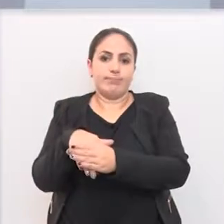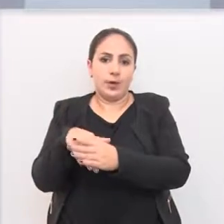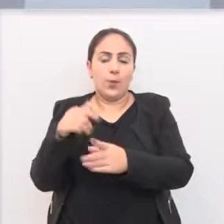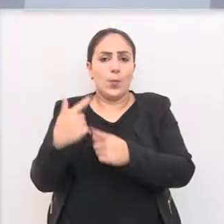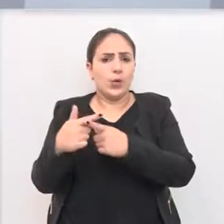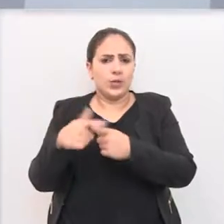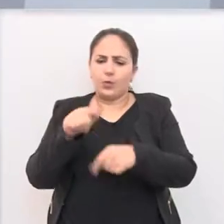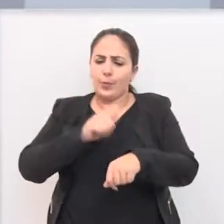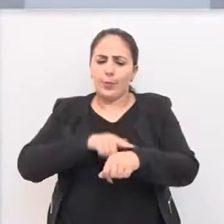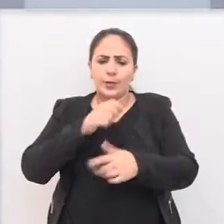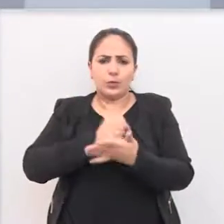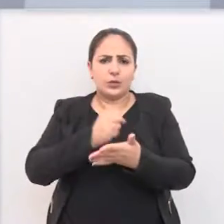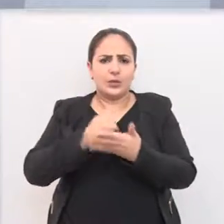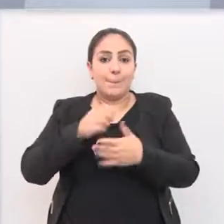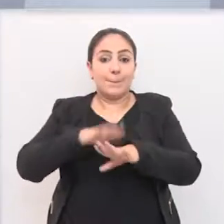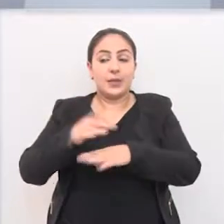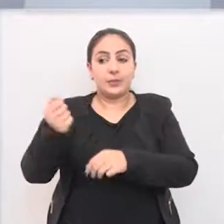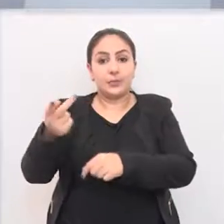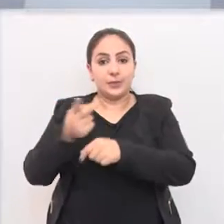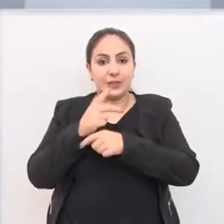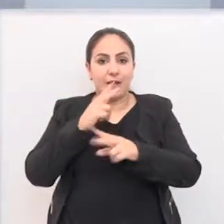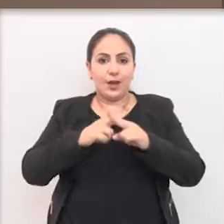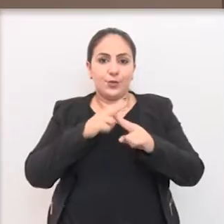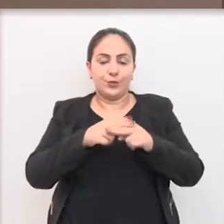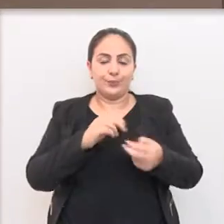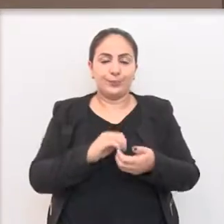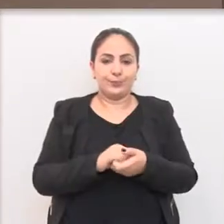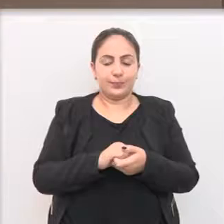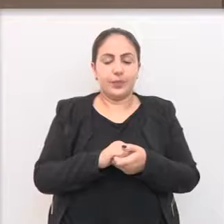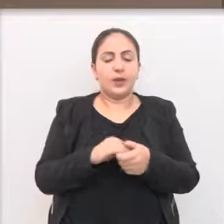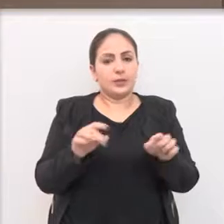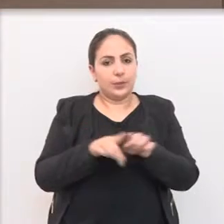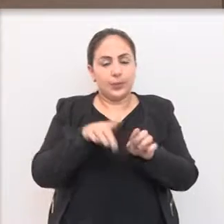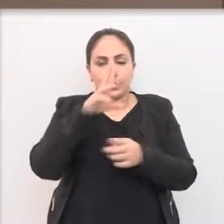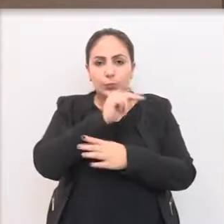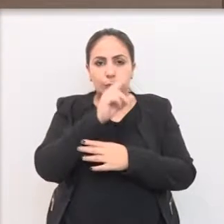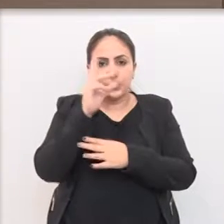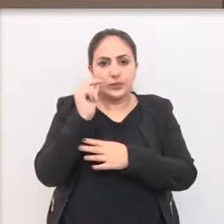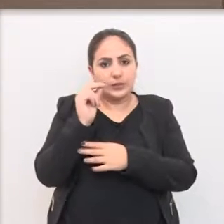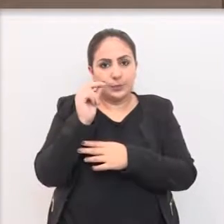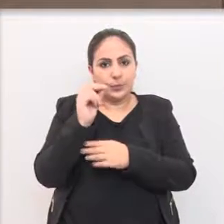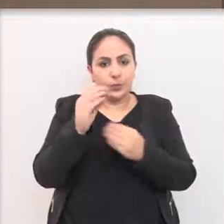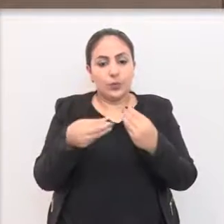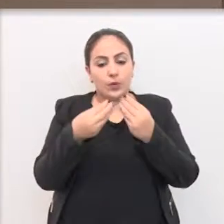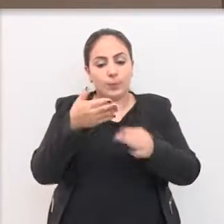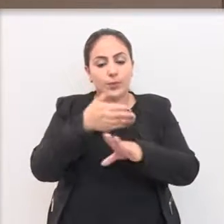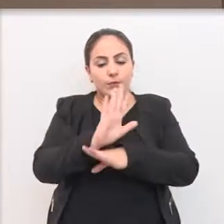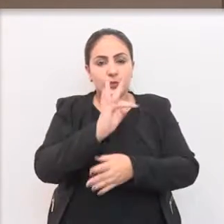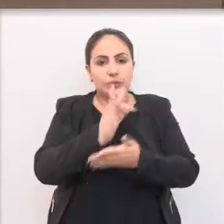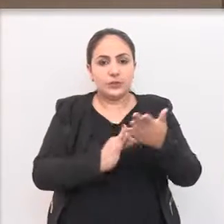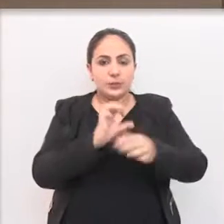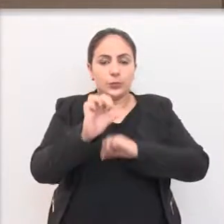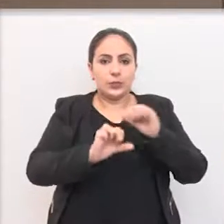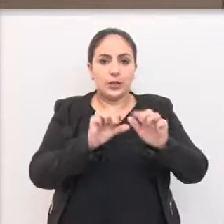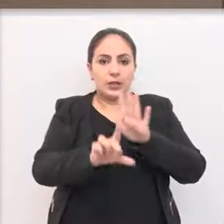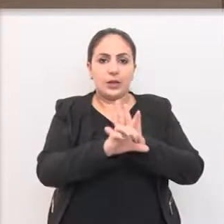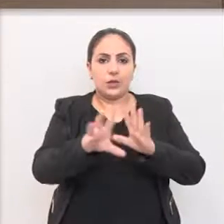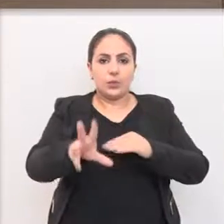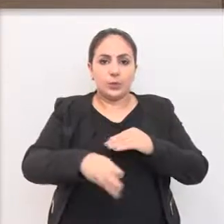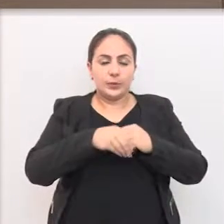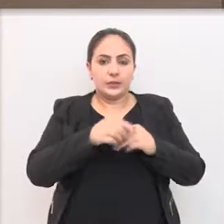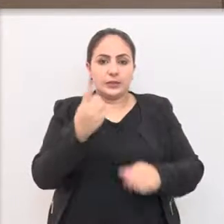Executivo contrate mais esse empréstimo através da Caixa Federal. Também do Poder Executivo foi aprovado o texto que altera a